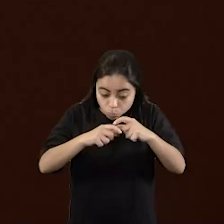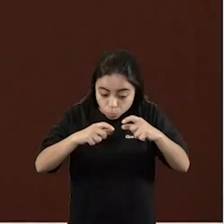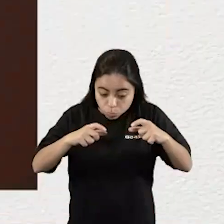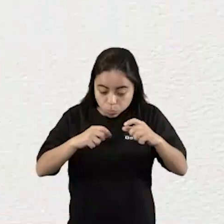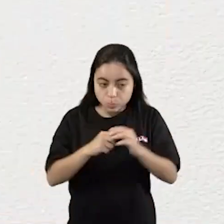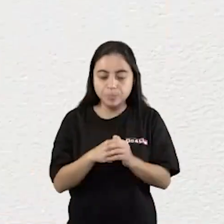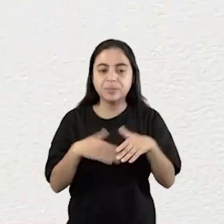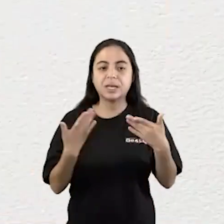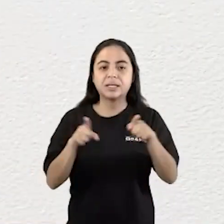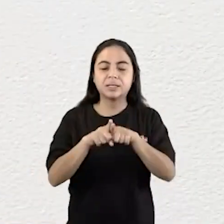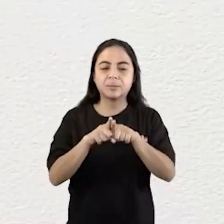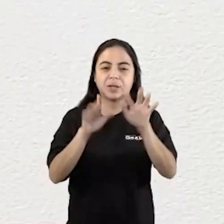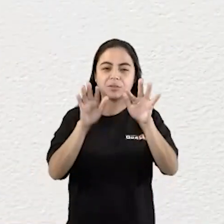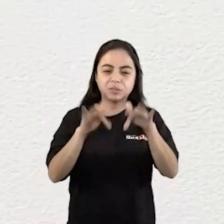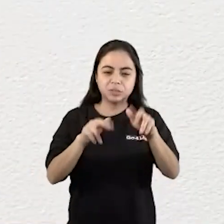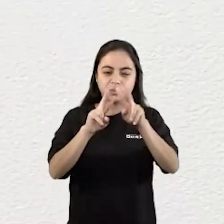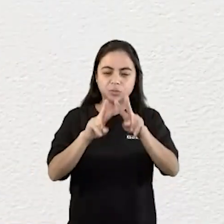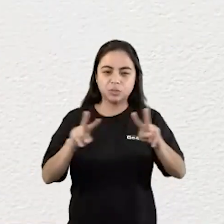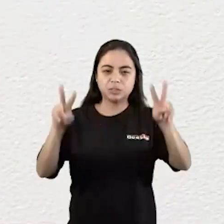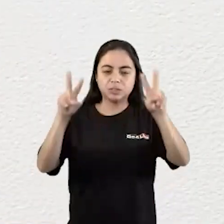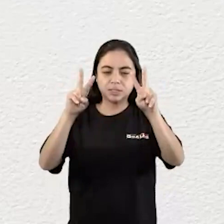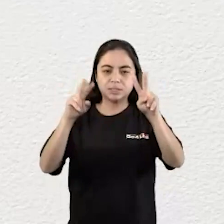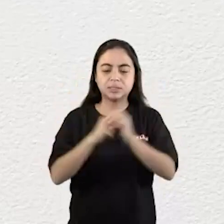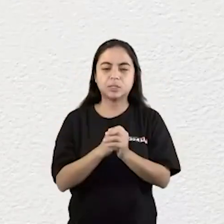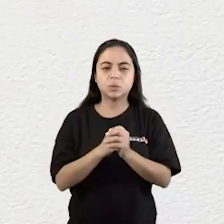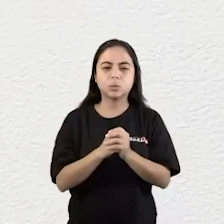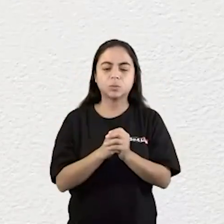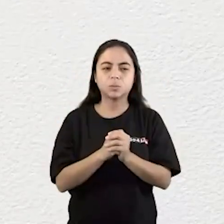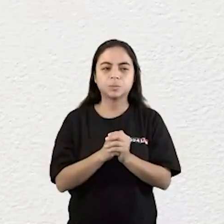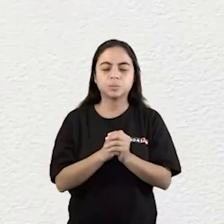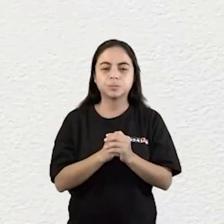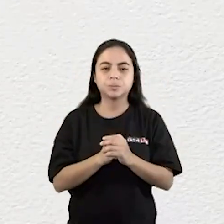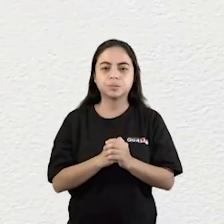aí finalizando a visualização do que a gente precisa,